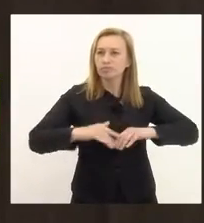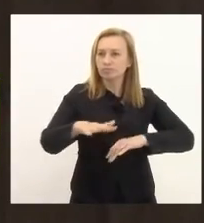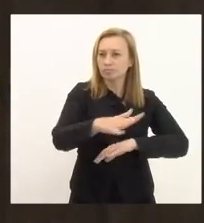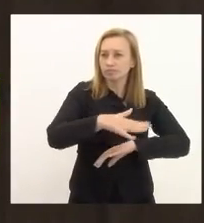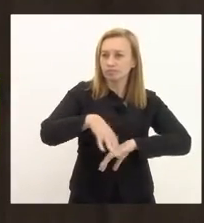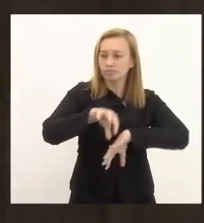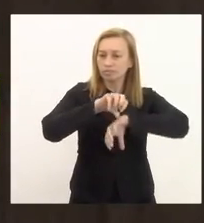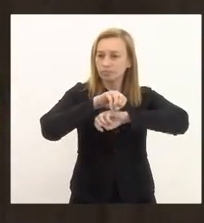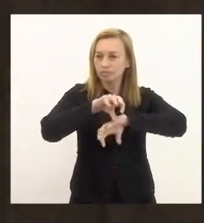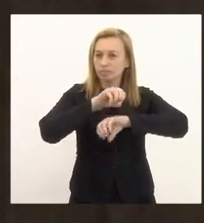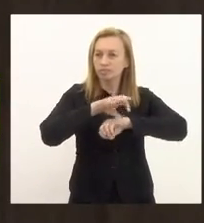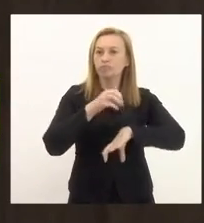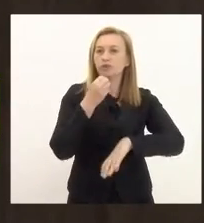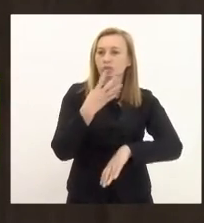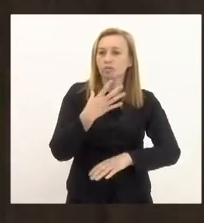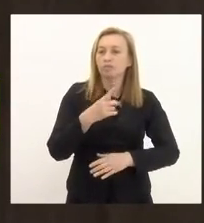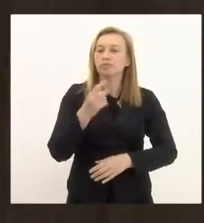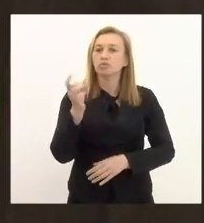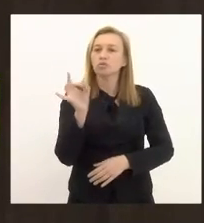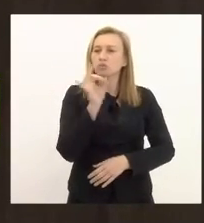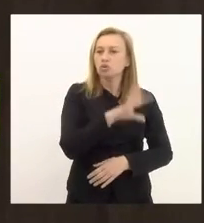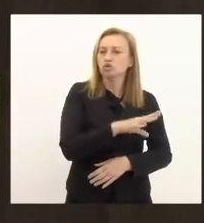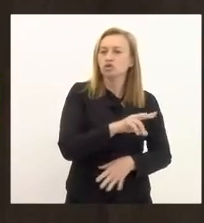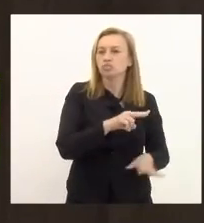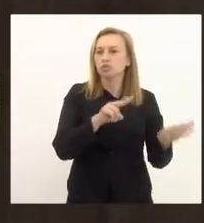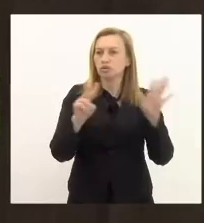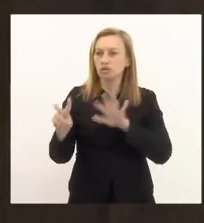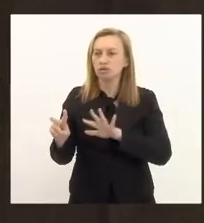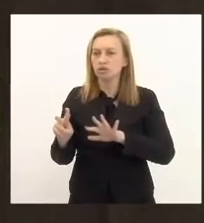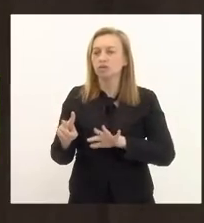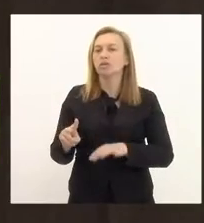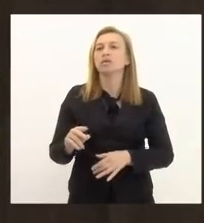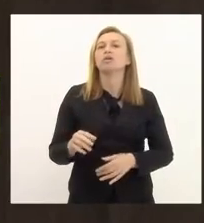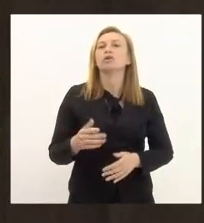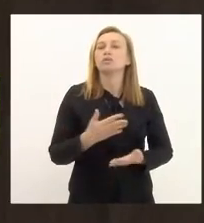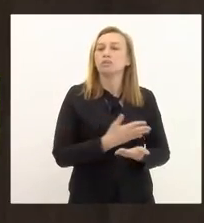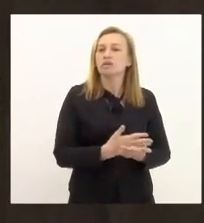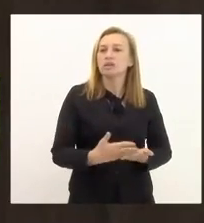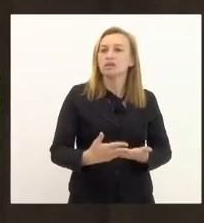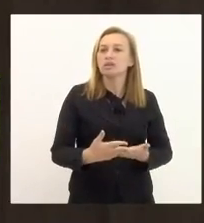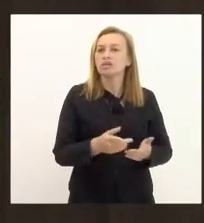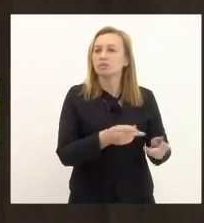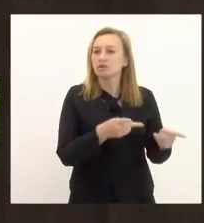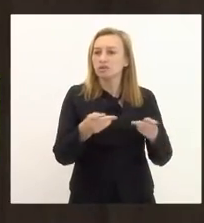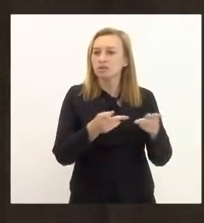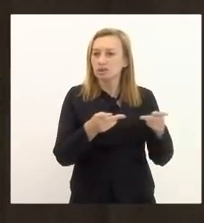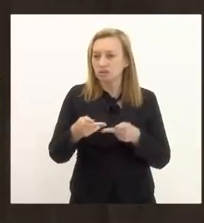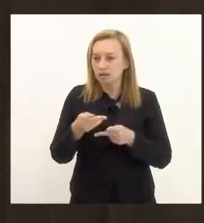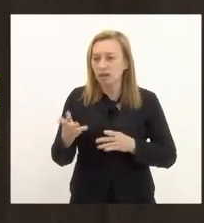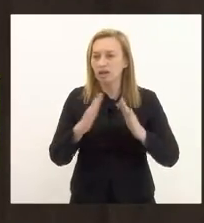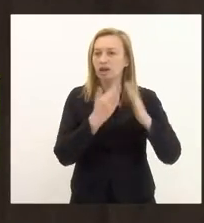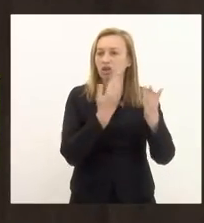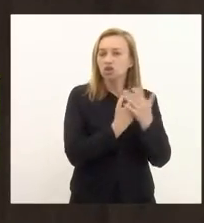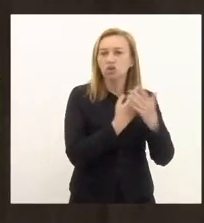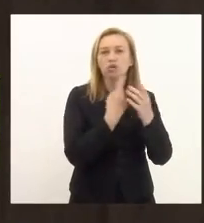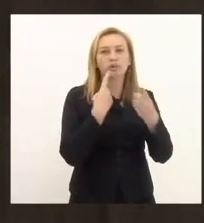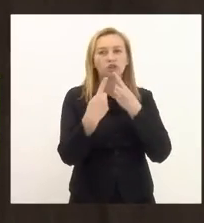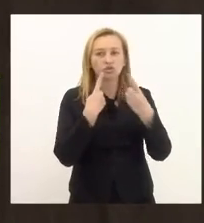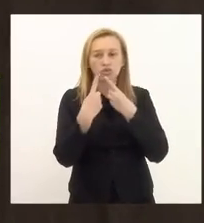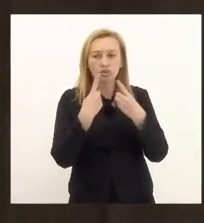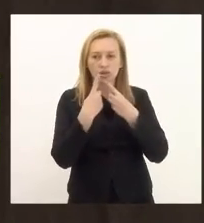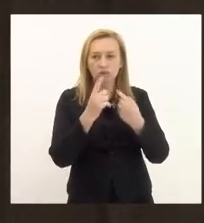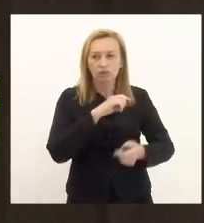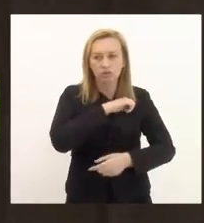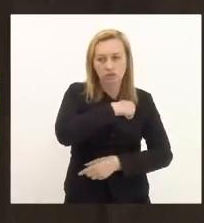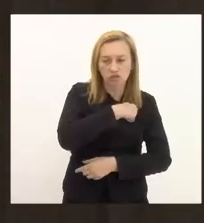e bom nas duas últimas semanas nós começamos a percorrer as escolas para debater acerca do regime